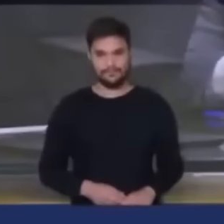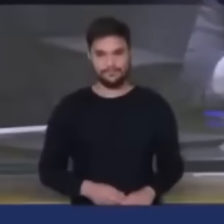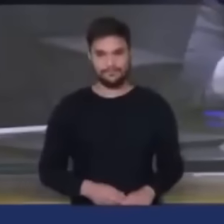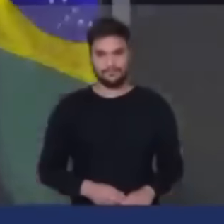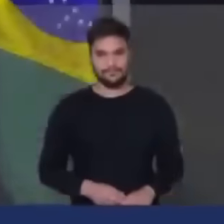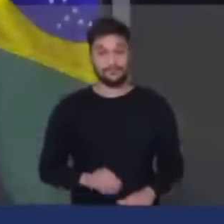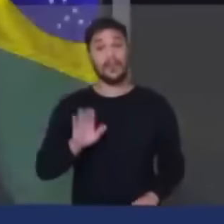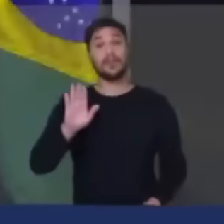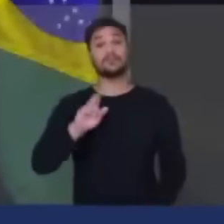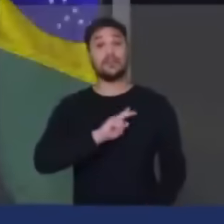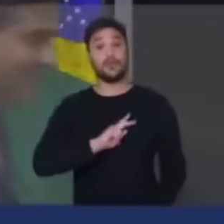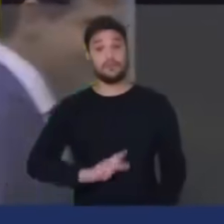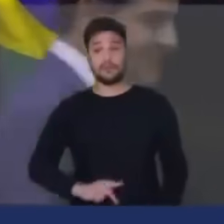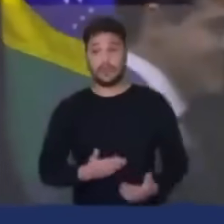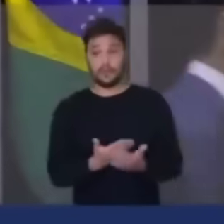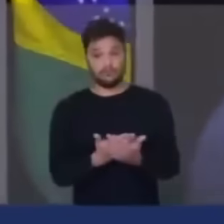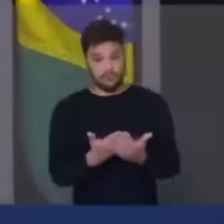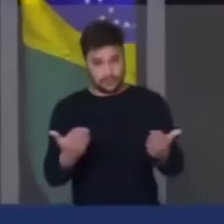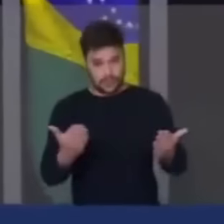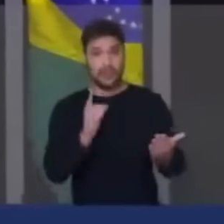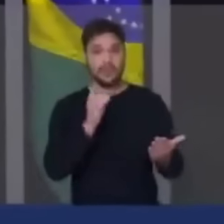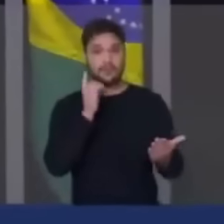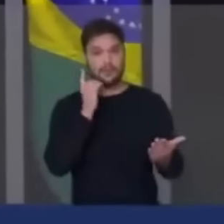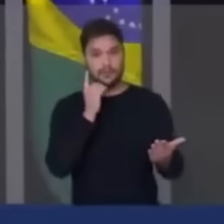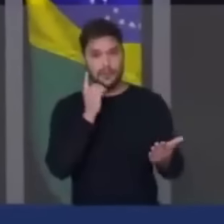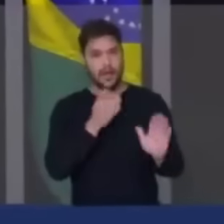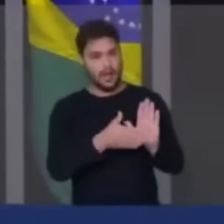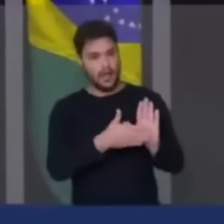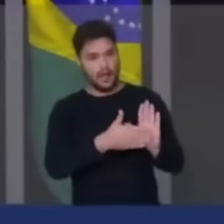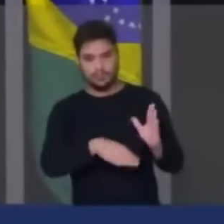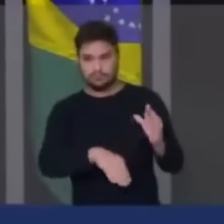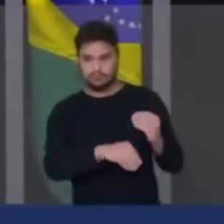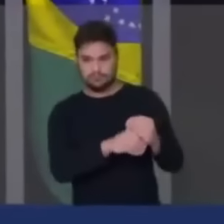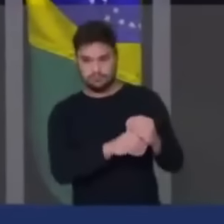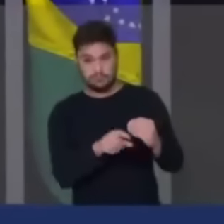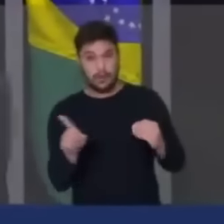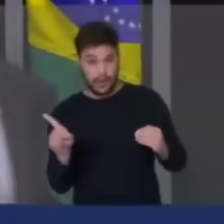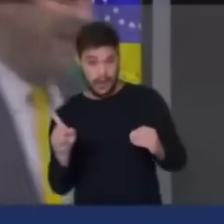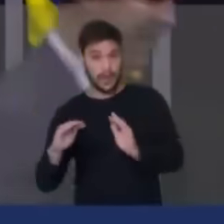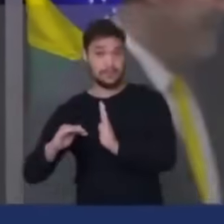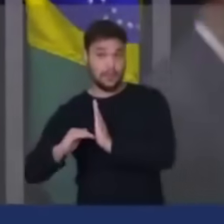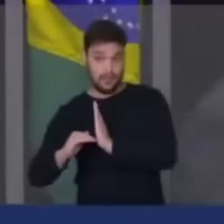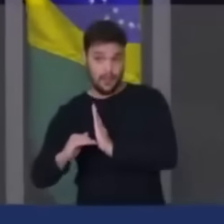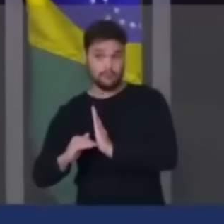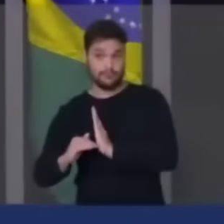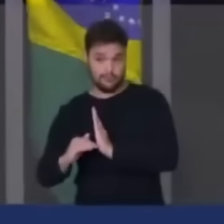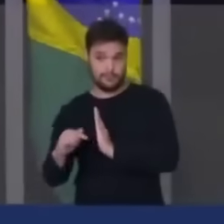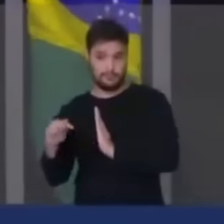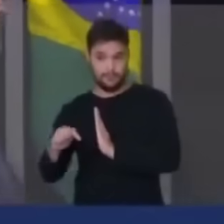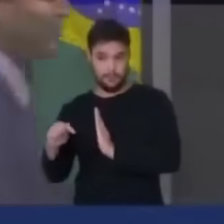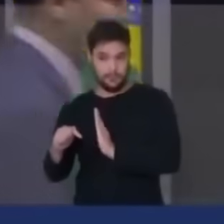Senhor presidente, senhoras e senhores deputados, as emendas do Senado, elas,